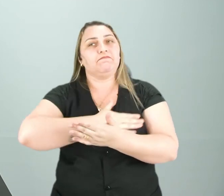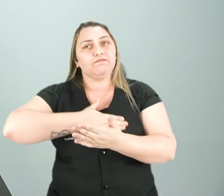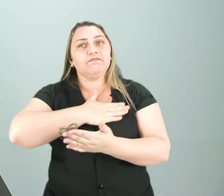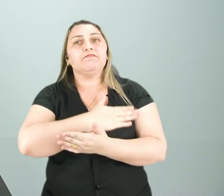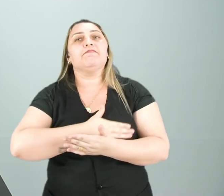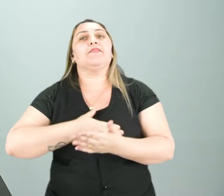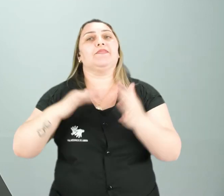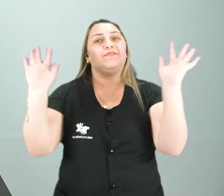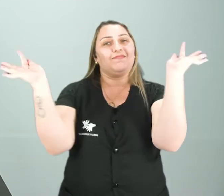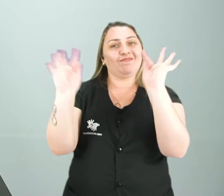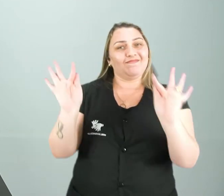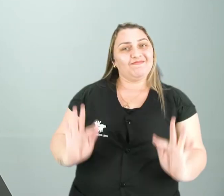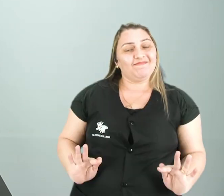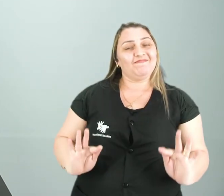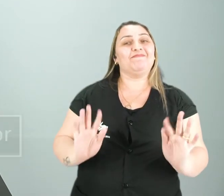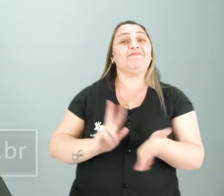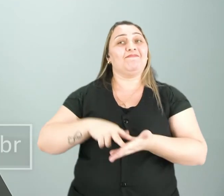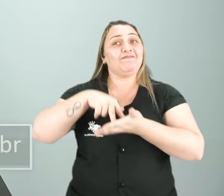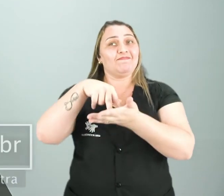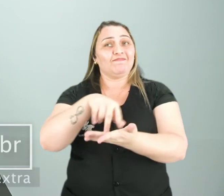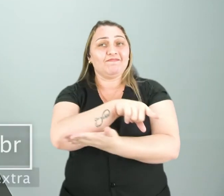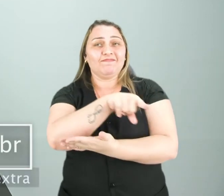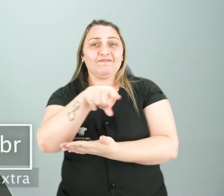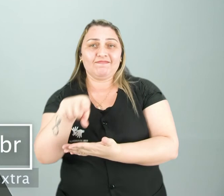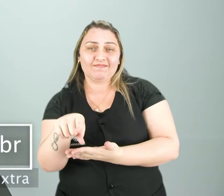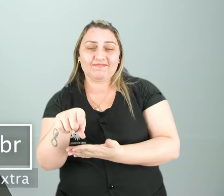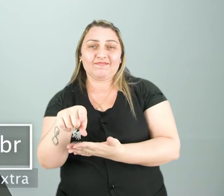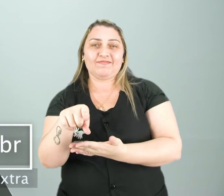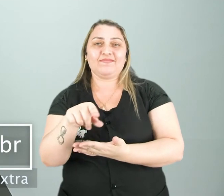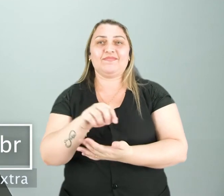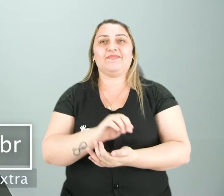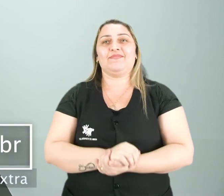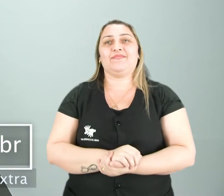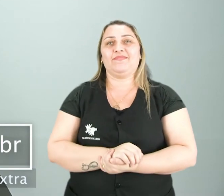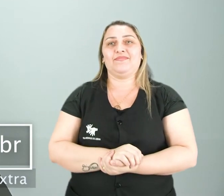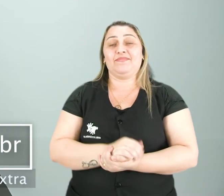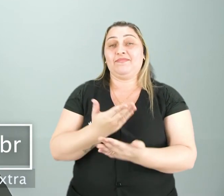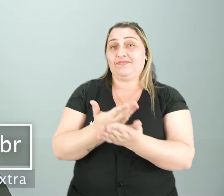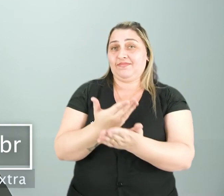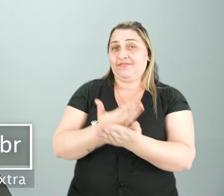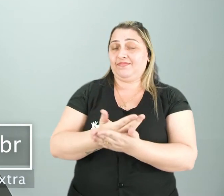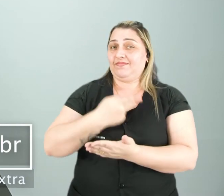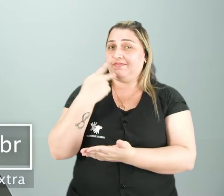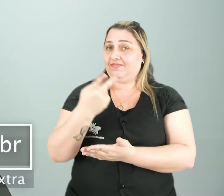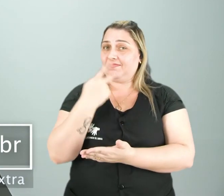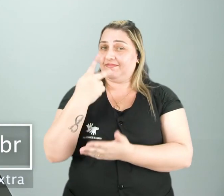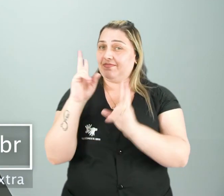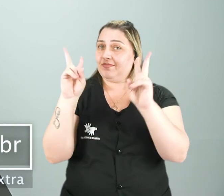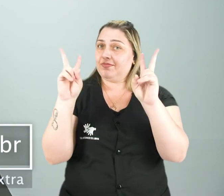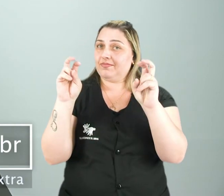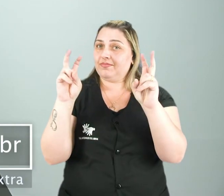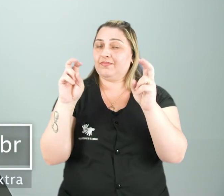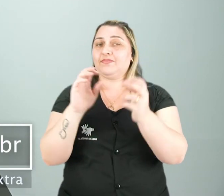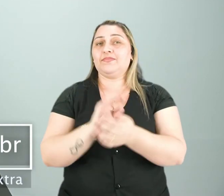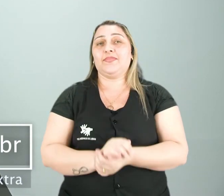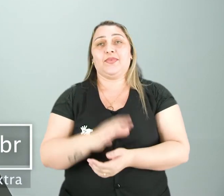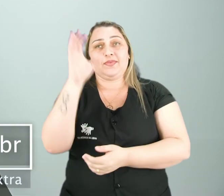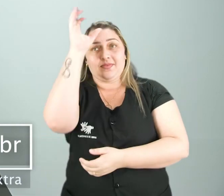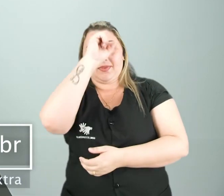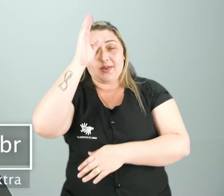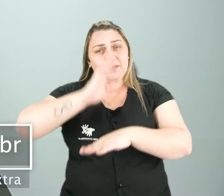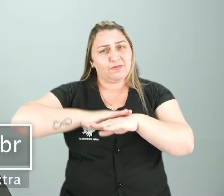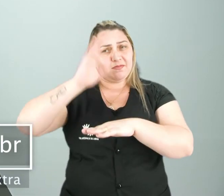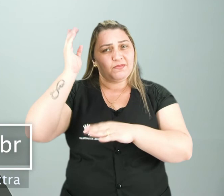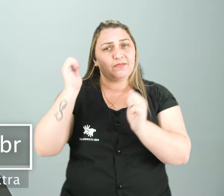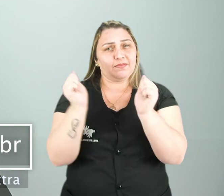gostei e estou feliz por ter estado aqui com você, tá? Durante essa aula, falando desse tema e aprendendo